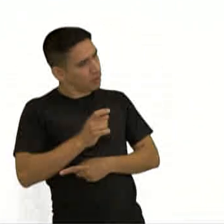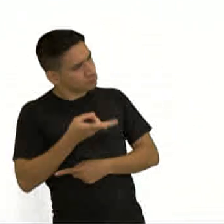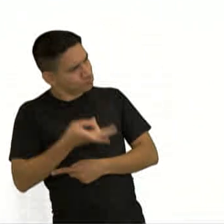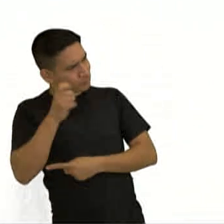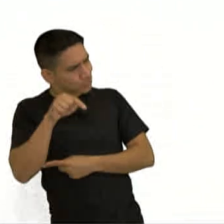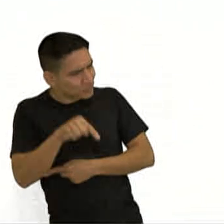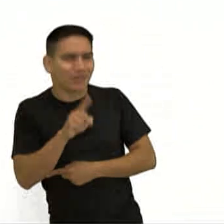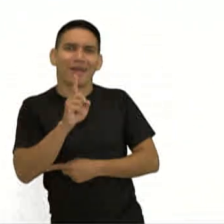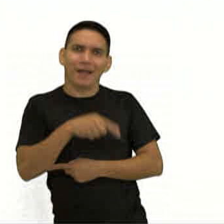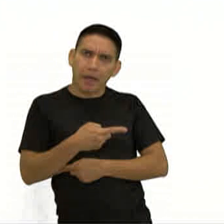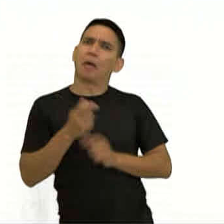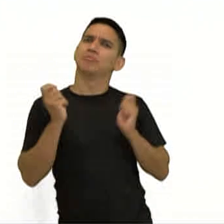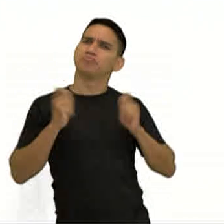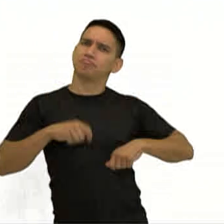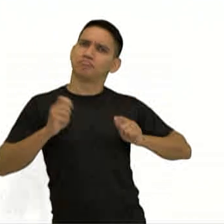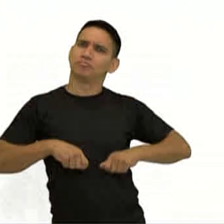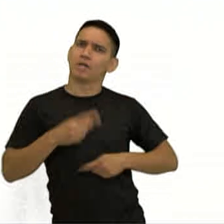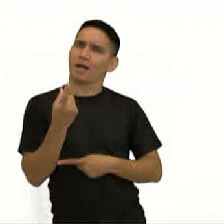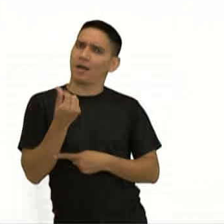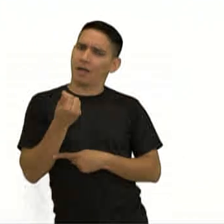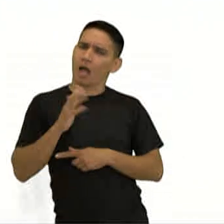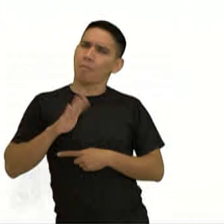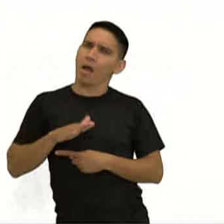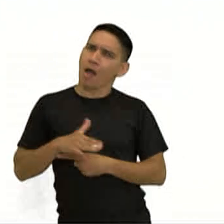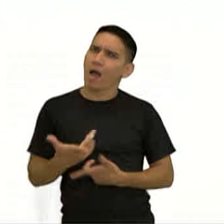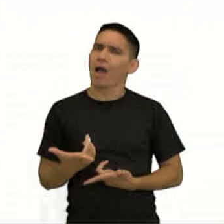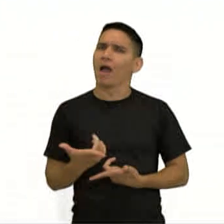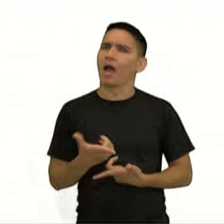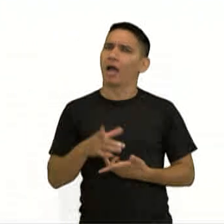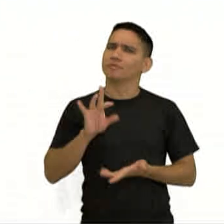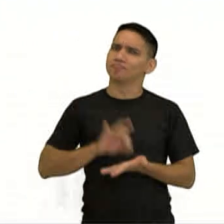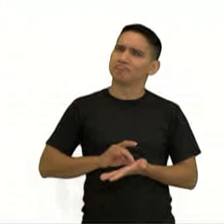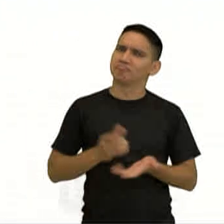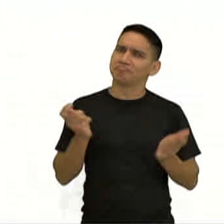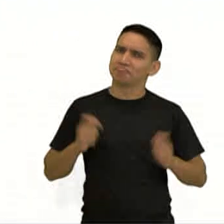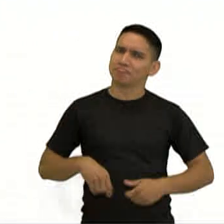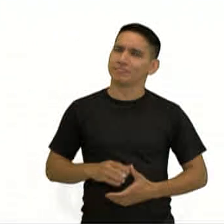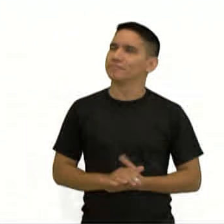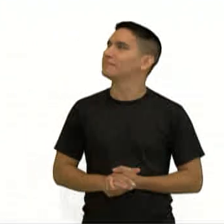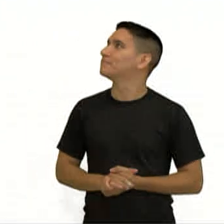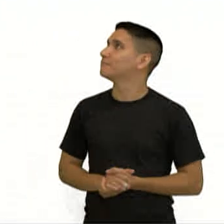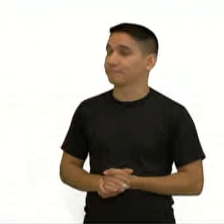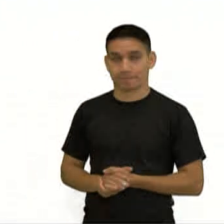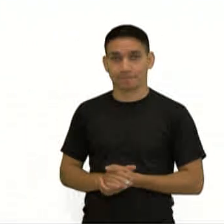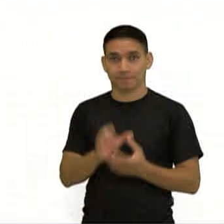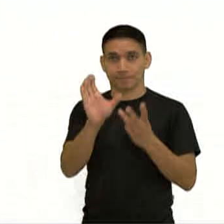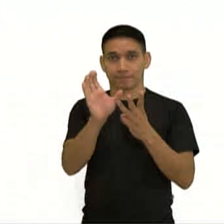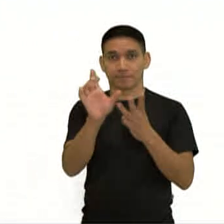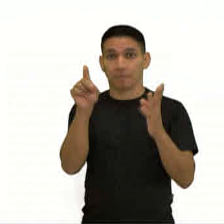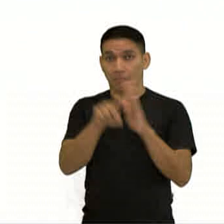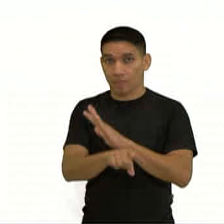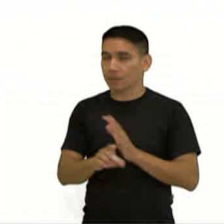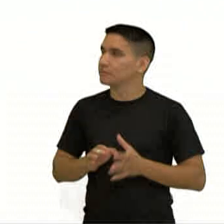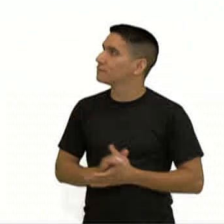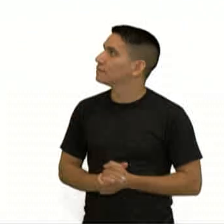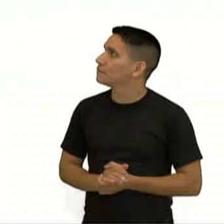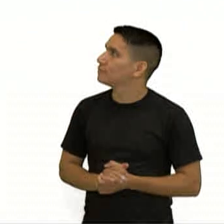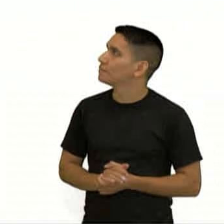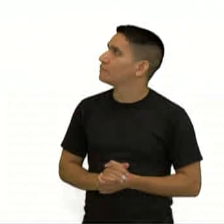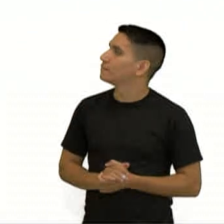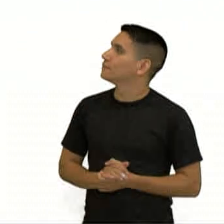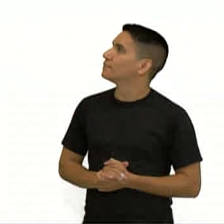como uma opção de turismo acessível e realista. E aqui nós temos uma pergunta. Are you planning to